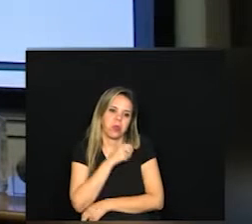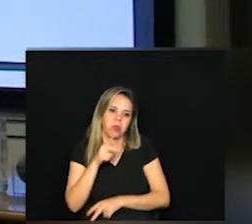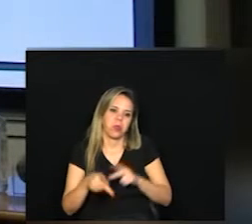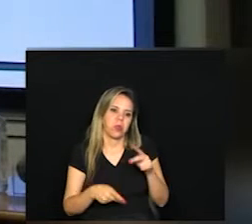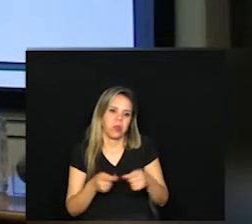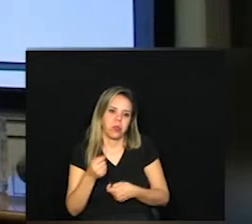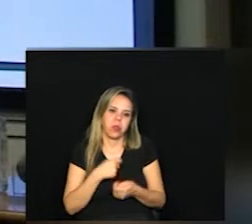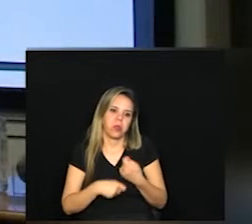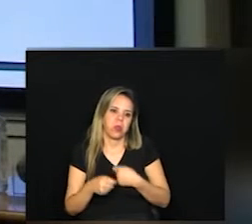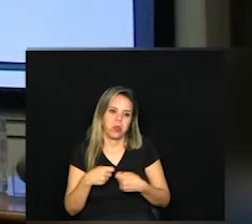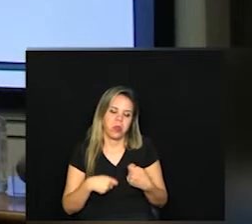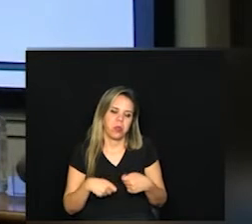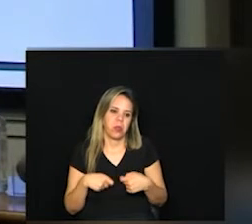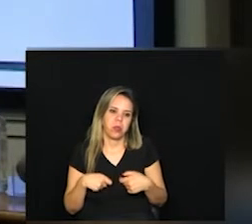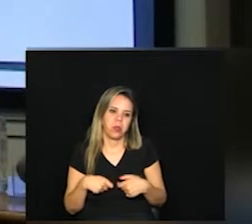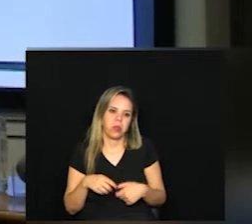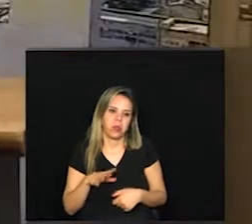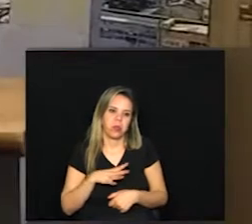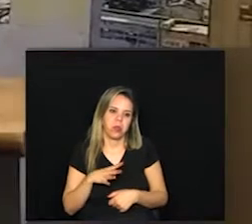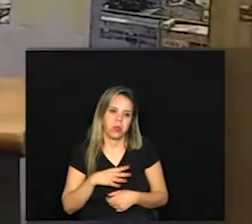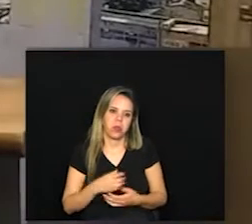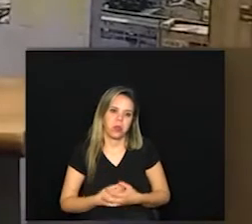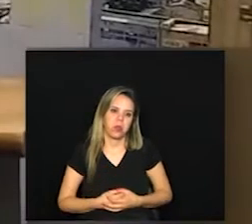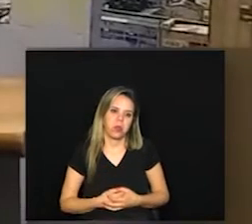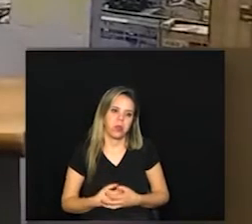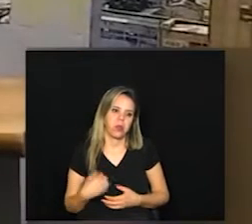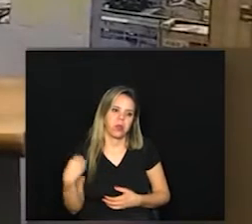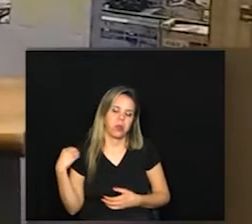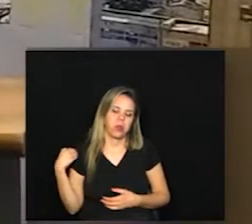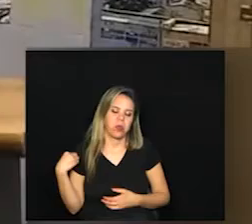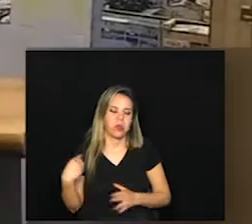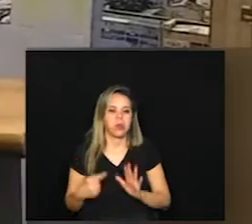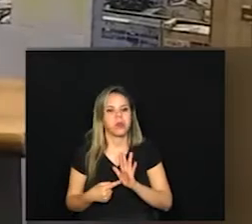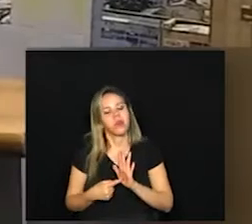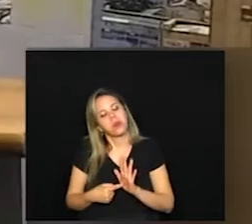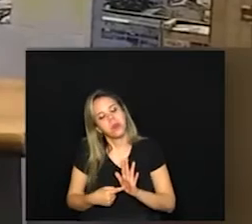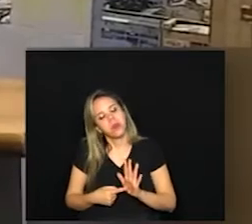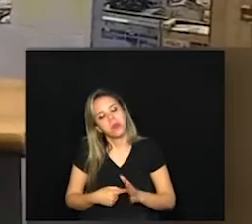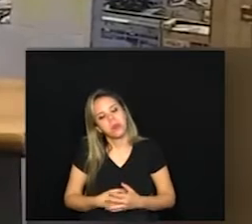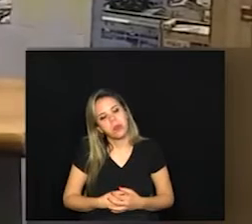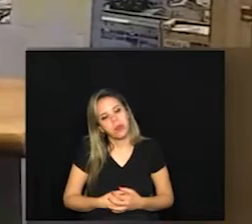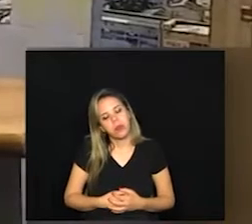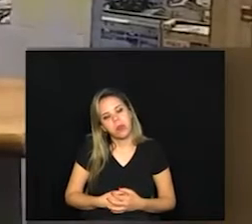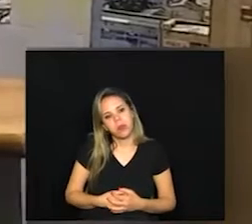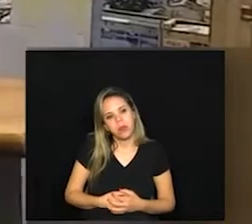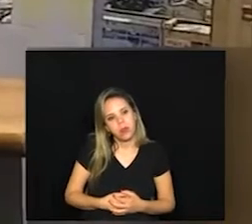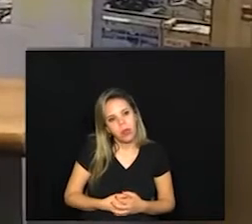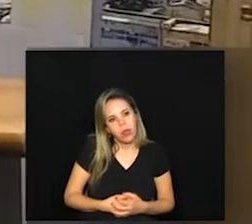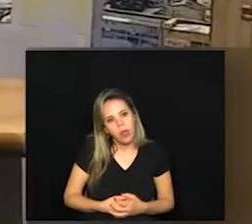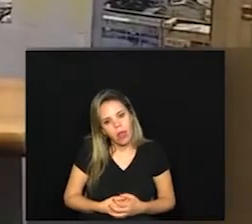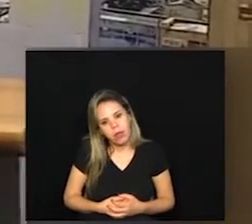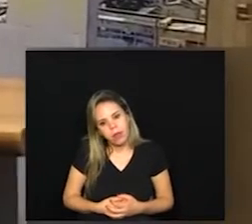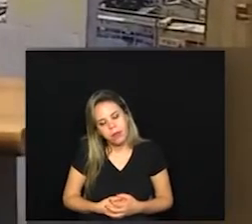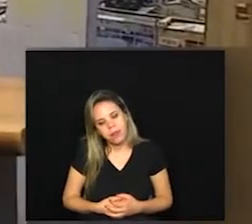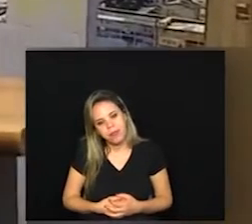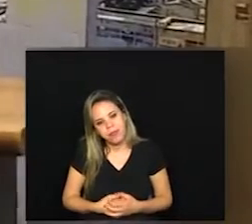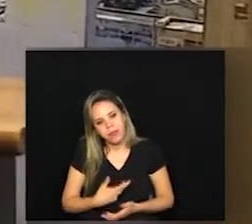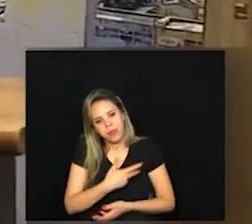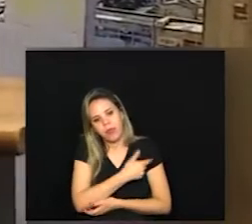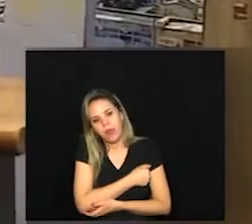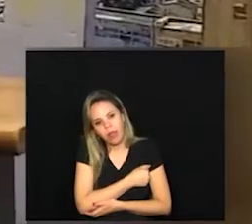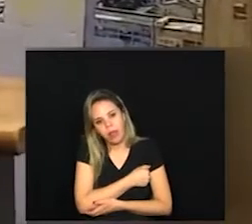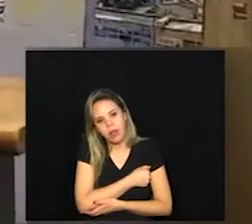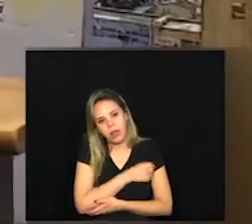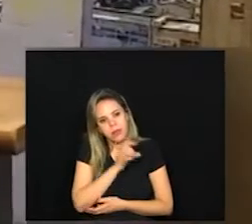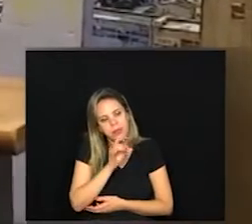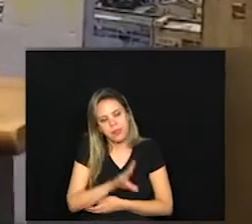população economicamente ativa no nosso município. Isso mostra que não é essa questão da vacina, ela